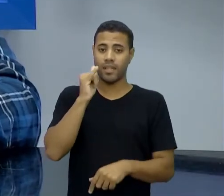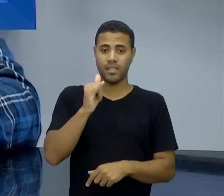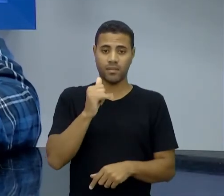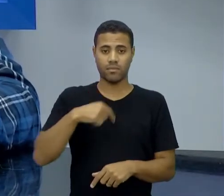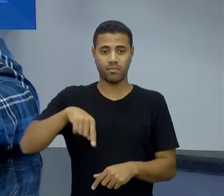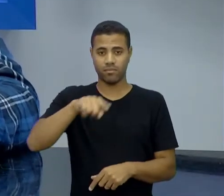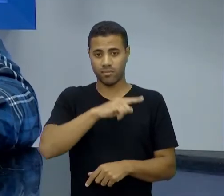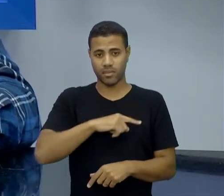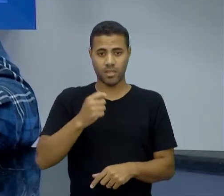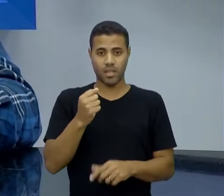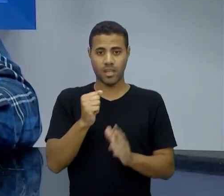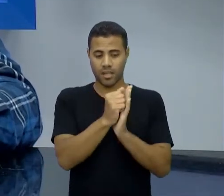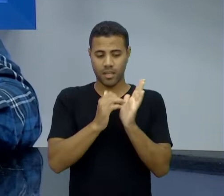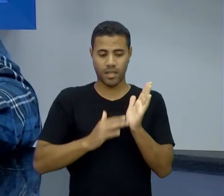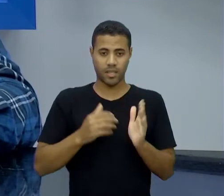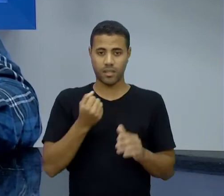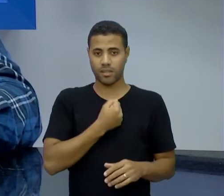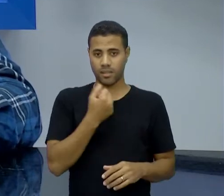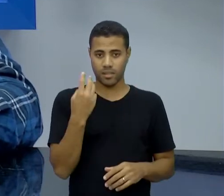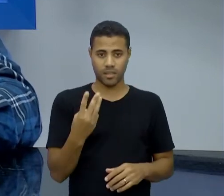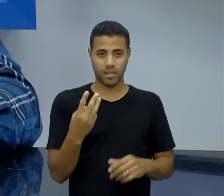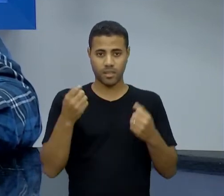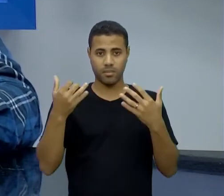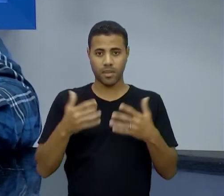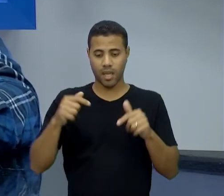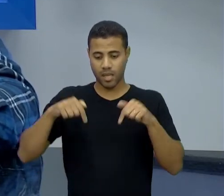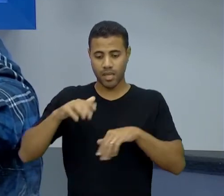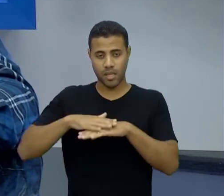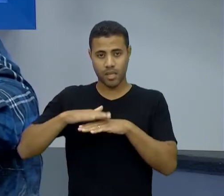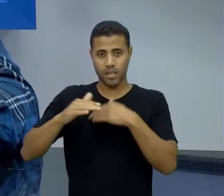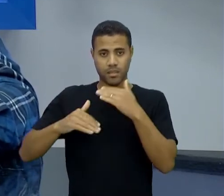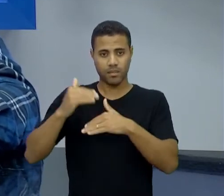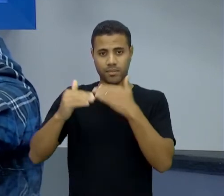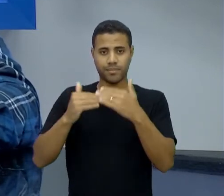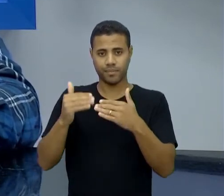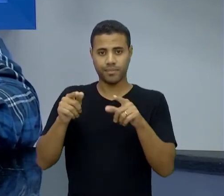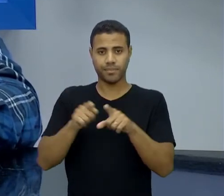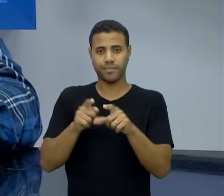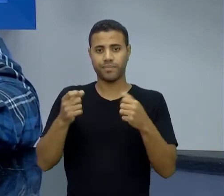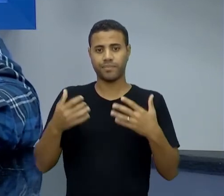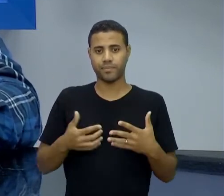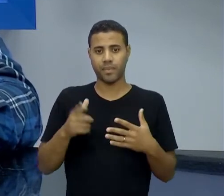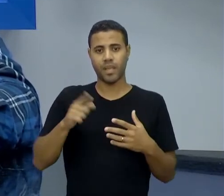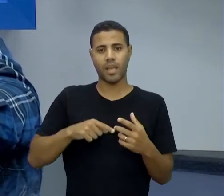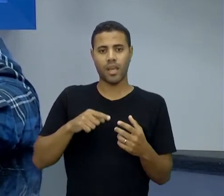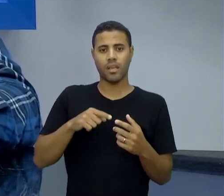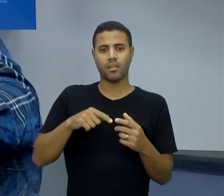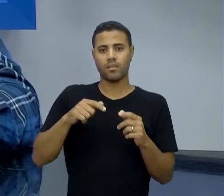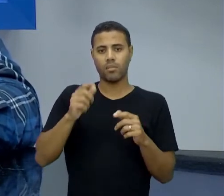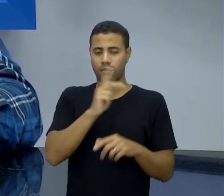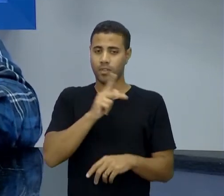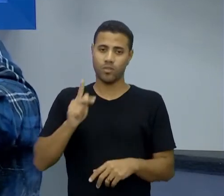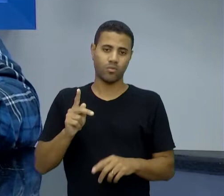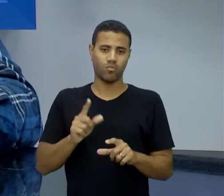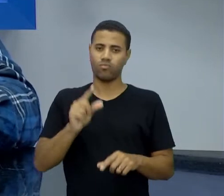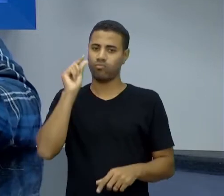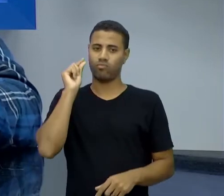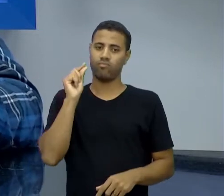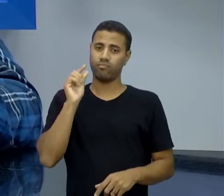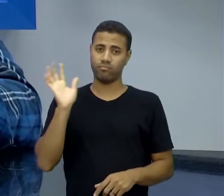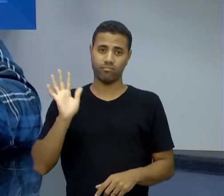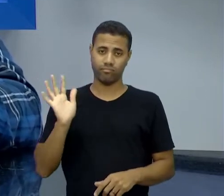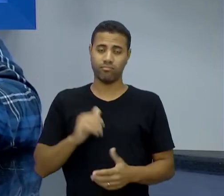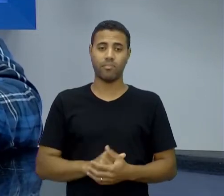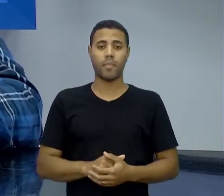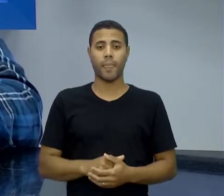a atividade 3, né, todas as atividades que a gente desenvolve aqui no Centro de Mídias, elas são opcionais para o professor. Então a gente